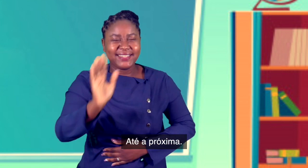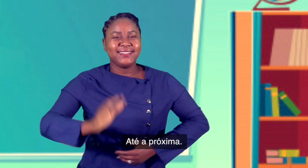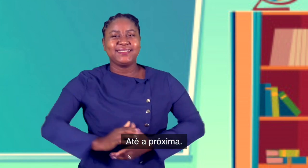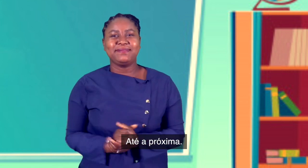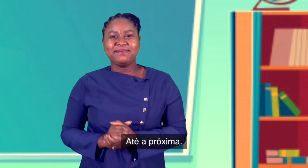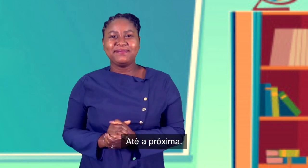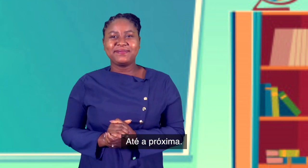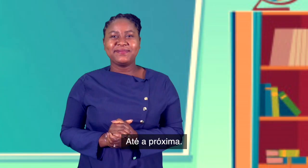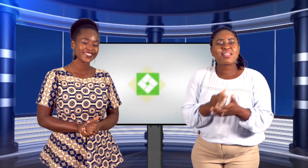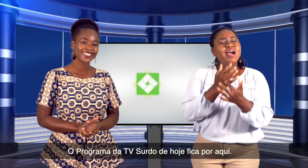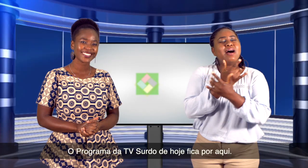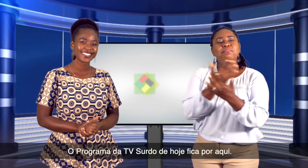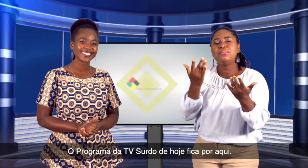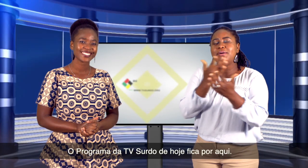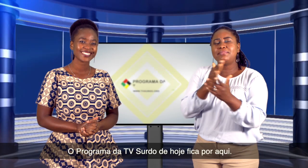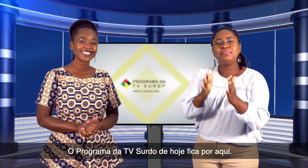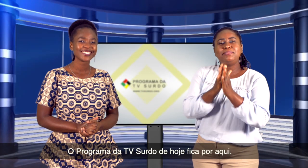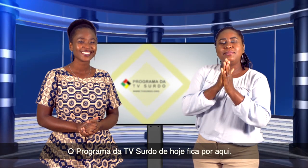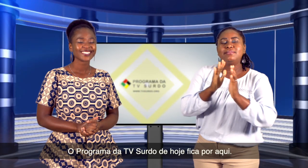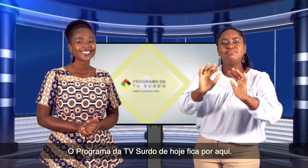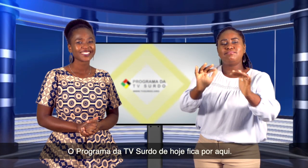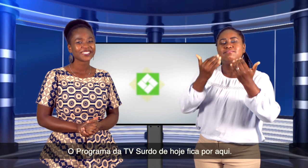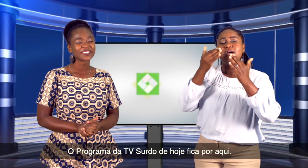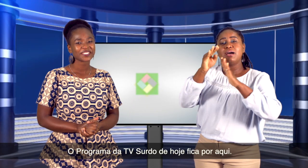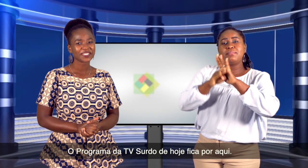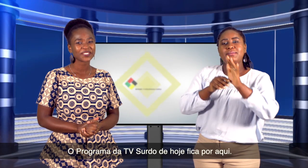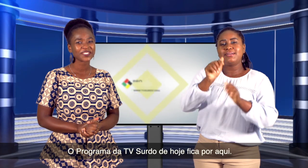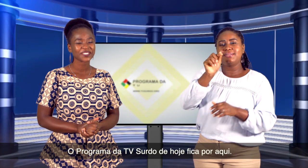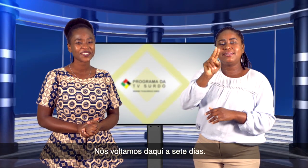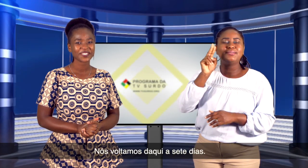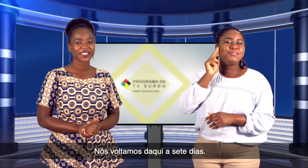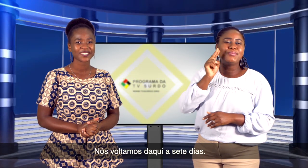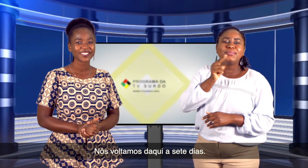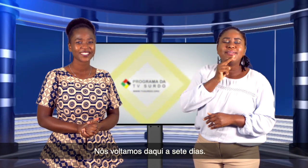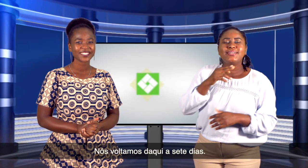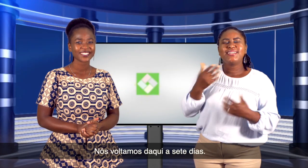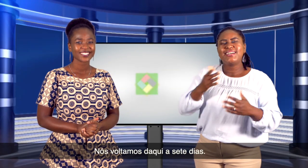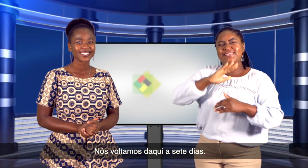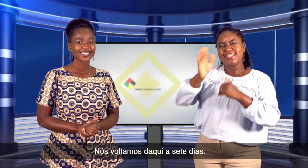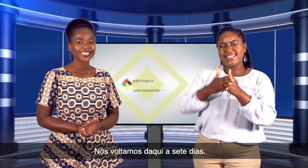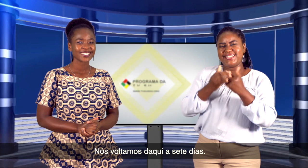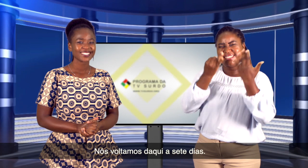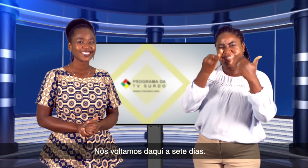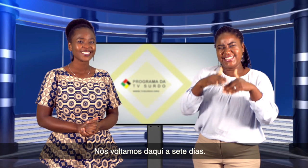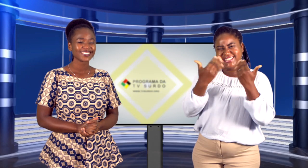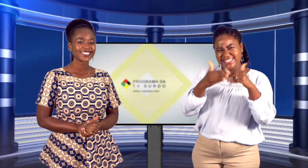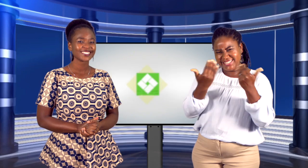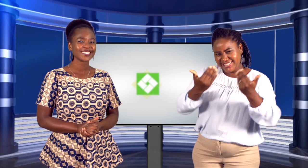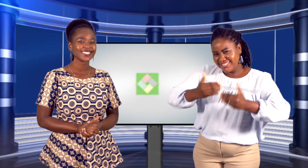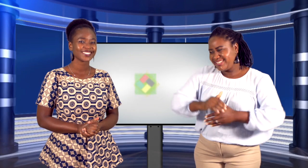a próxima aula. O programa da TV Surdo de hoje fica por aqui. Nós voltamos daqui a